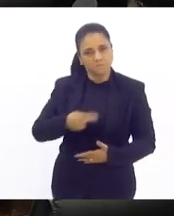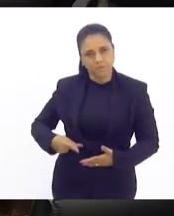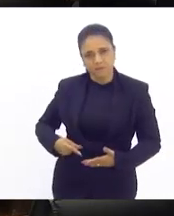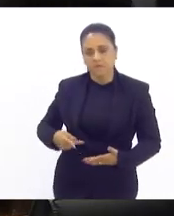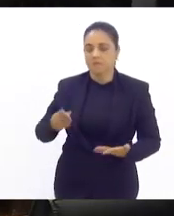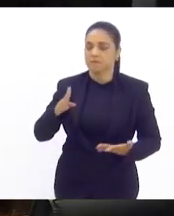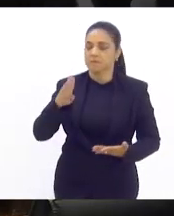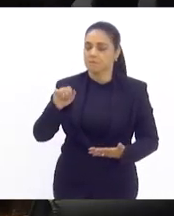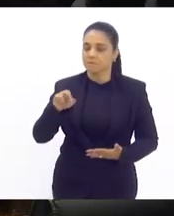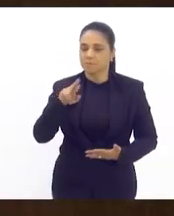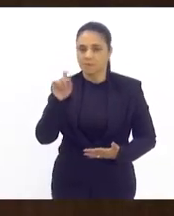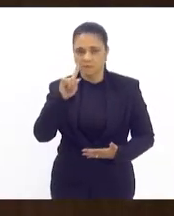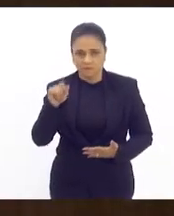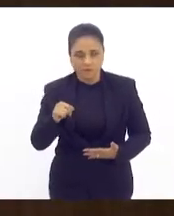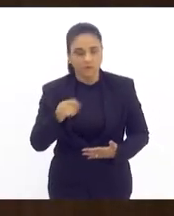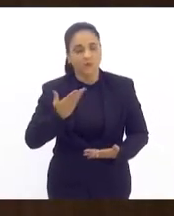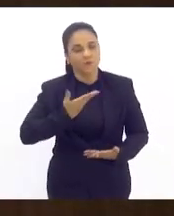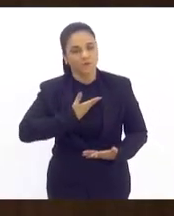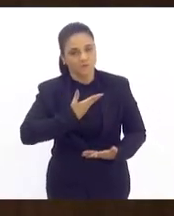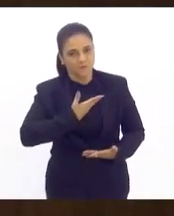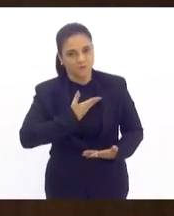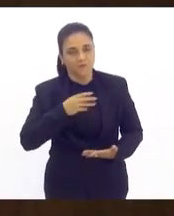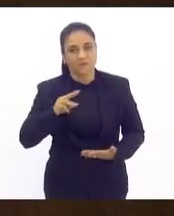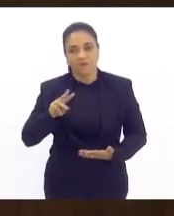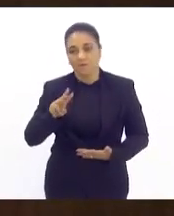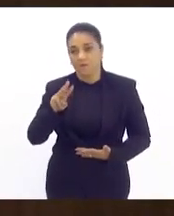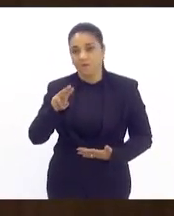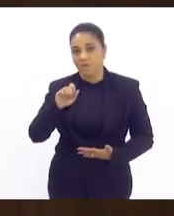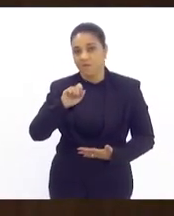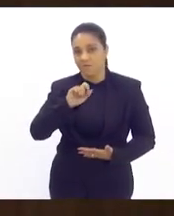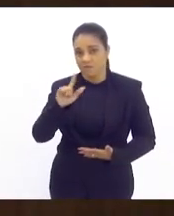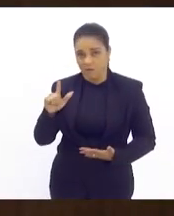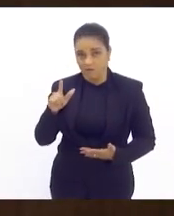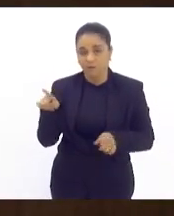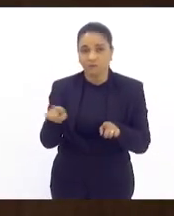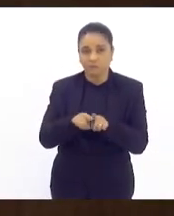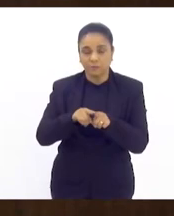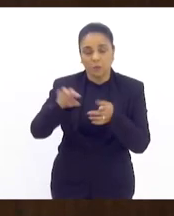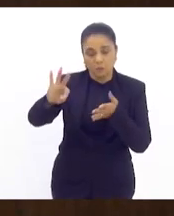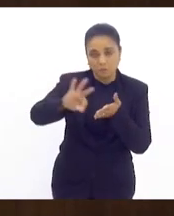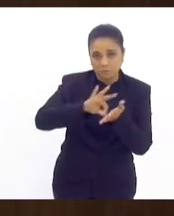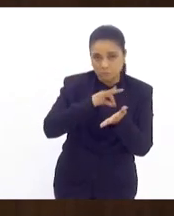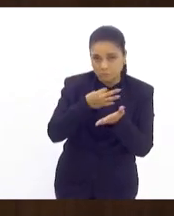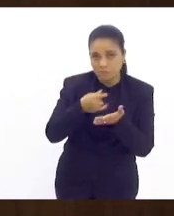companheiro Val também eu me escrevo para declarar